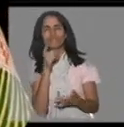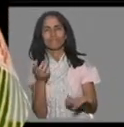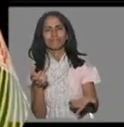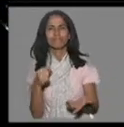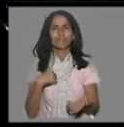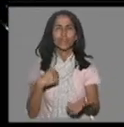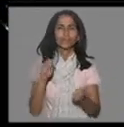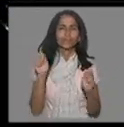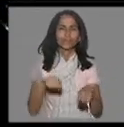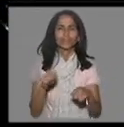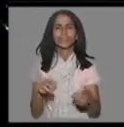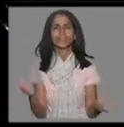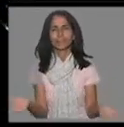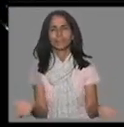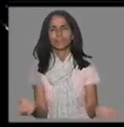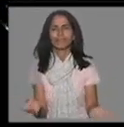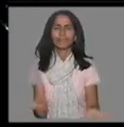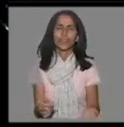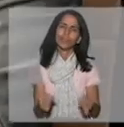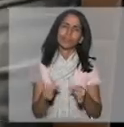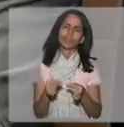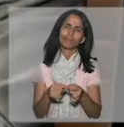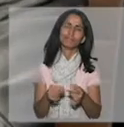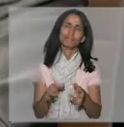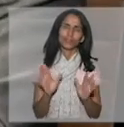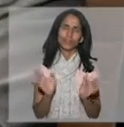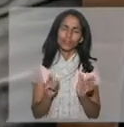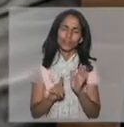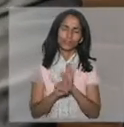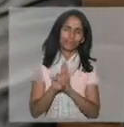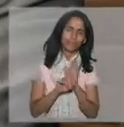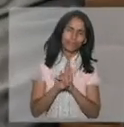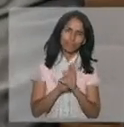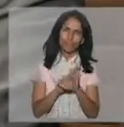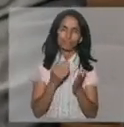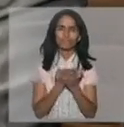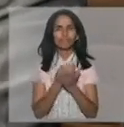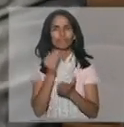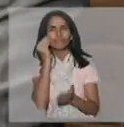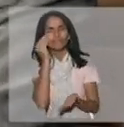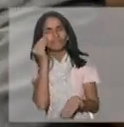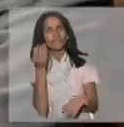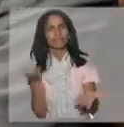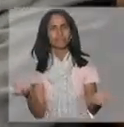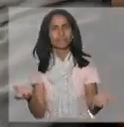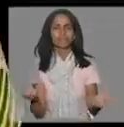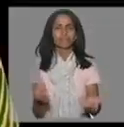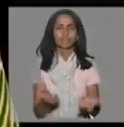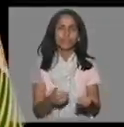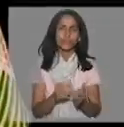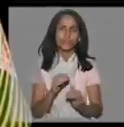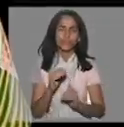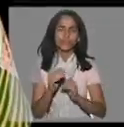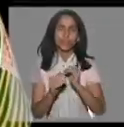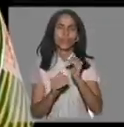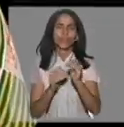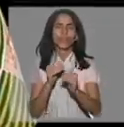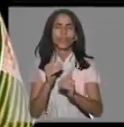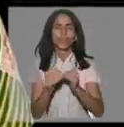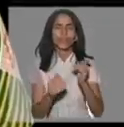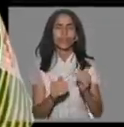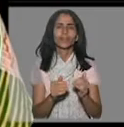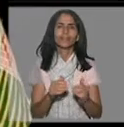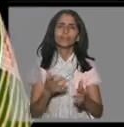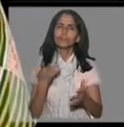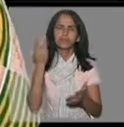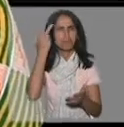E era tudo muito orgânico para você, né? Muito que já orgânico. Vinha de uma pesquisa, de uma experiência, né? Foi um pouco, as coisas foram se dando